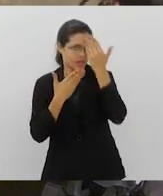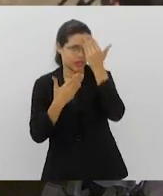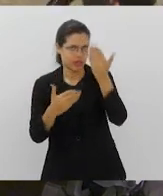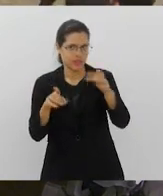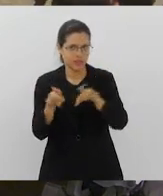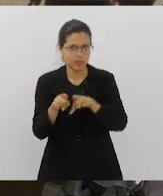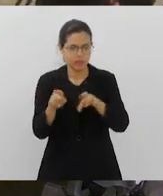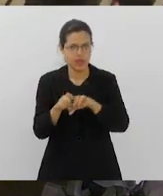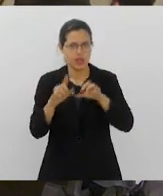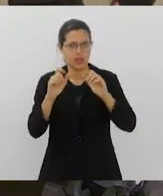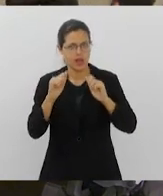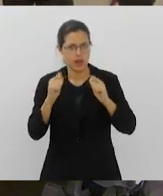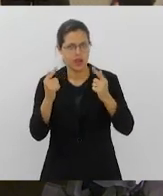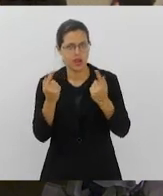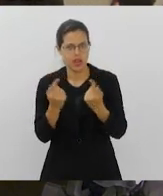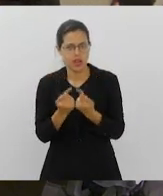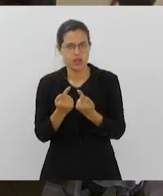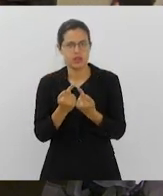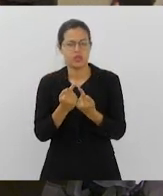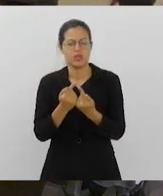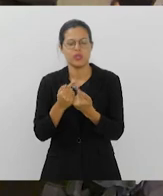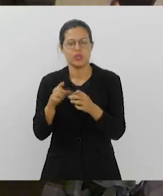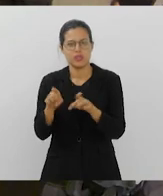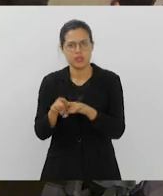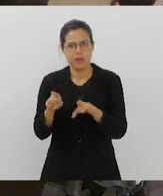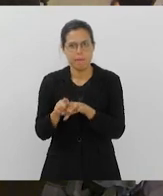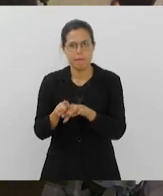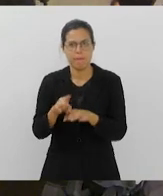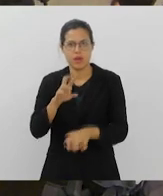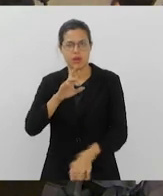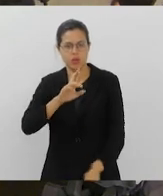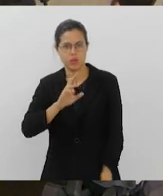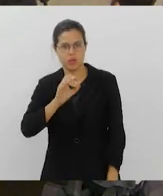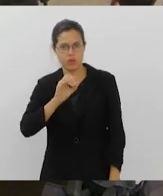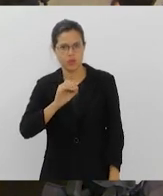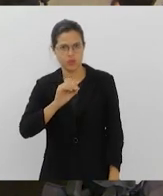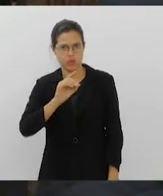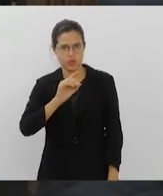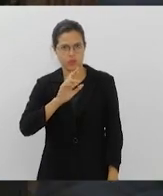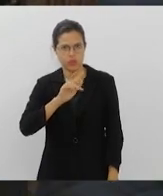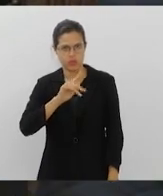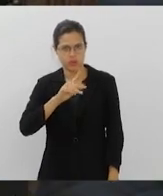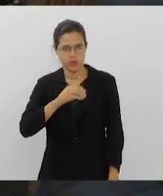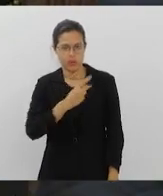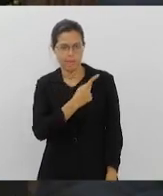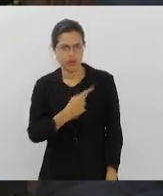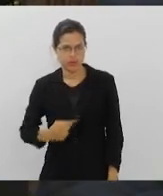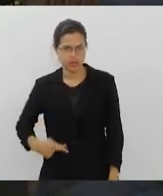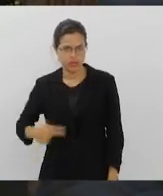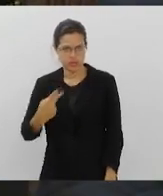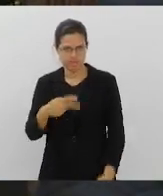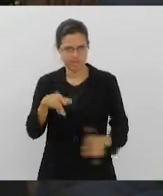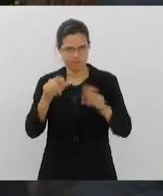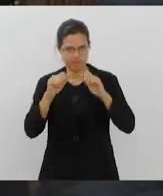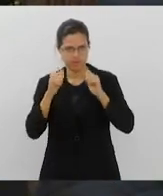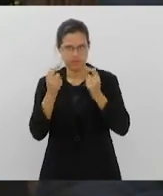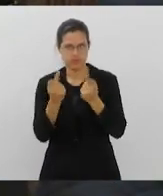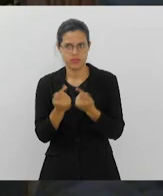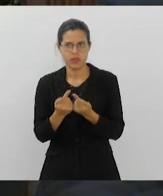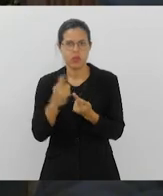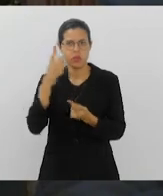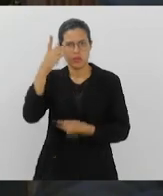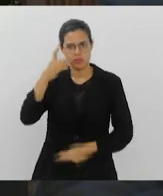ao Rodrigo Bacelar, que não está no momento, presidente da nossa casa, ao nosso querido deputado Rodrigo